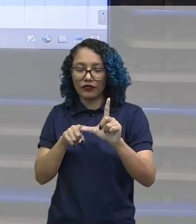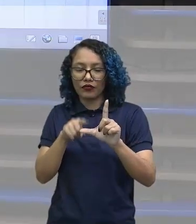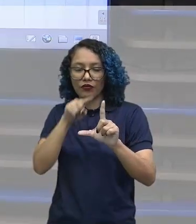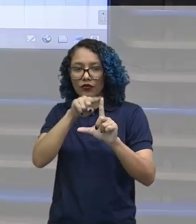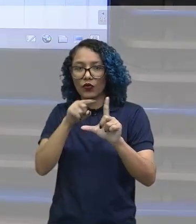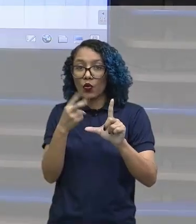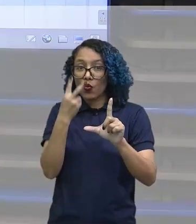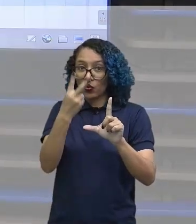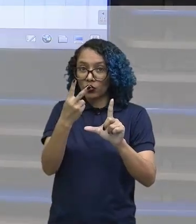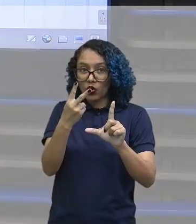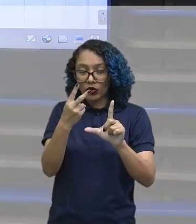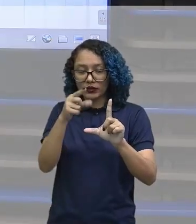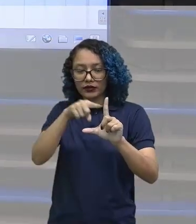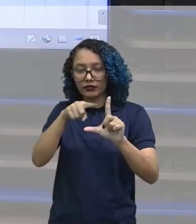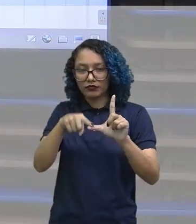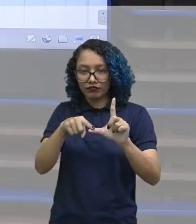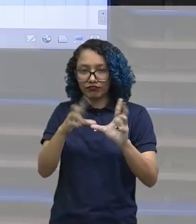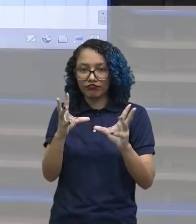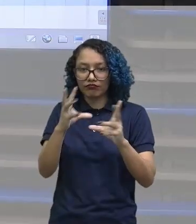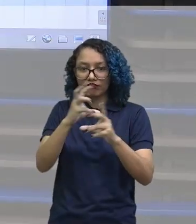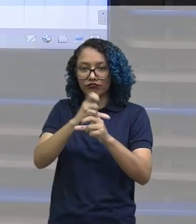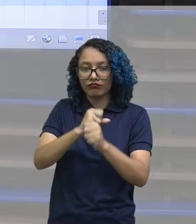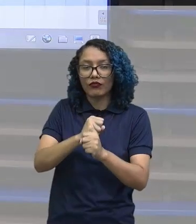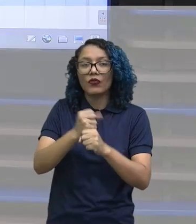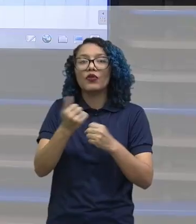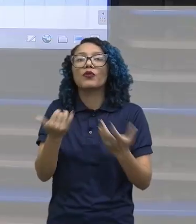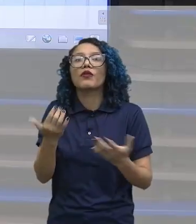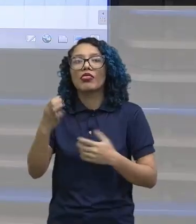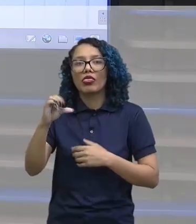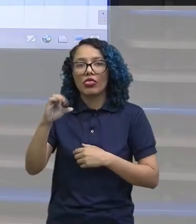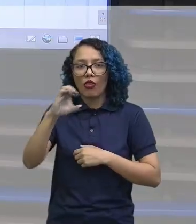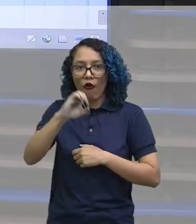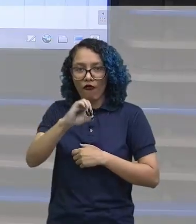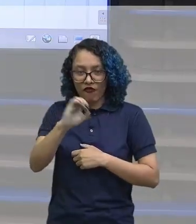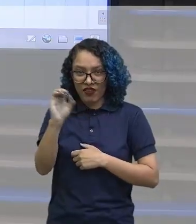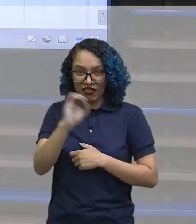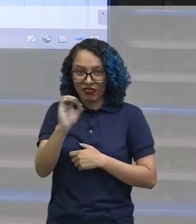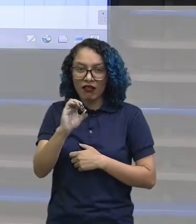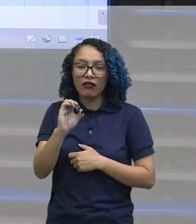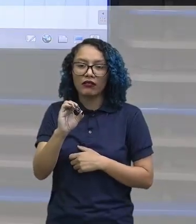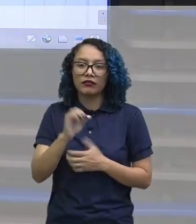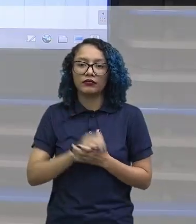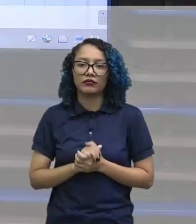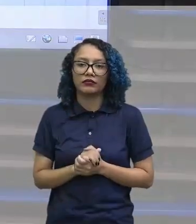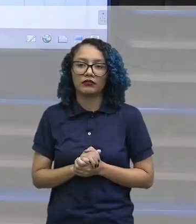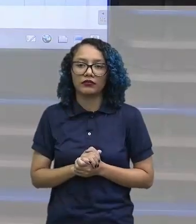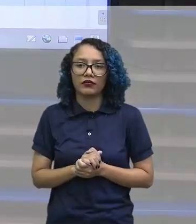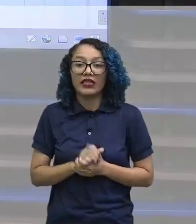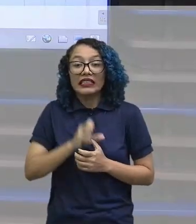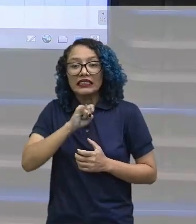nós vamos ter exatamente 90 graus. Quer dizer, se somarmos o ângulo